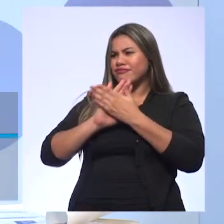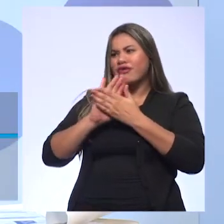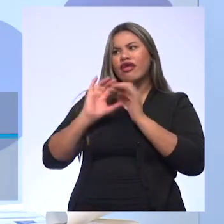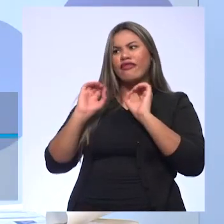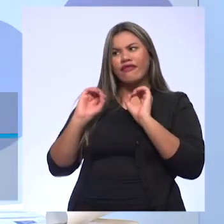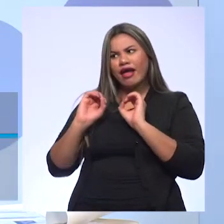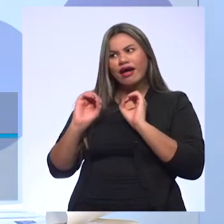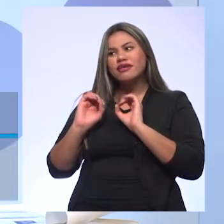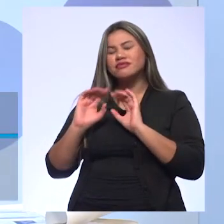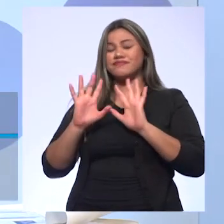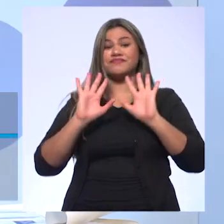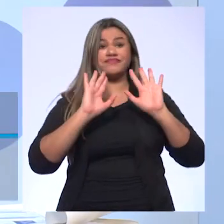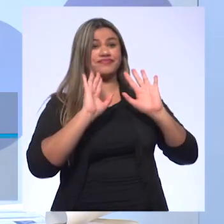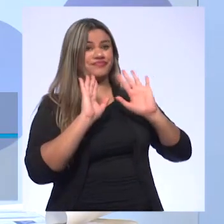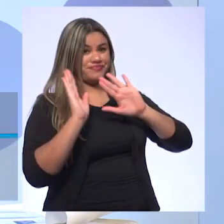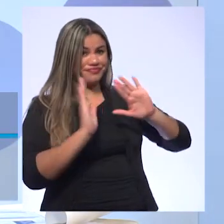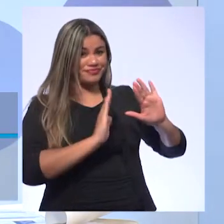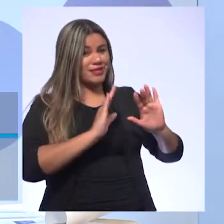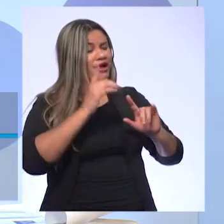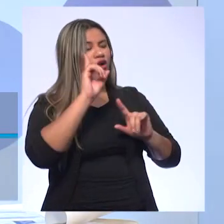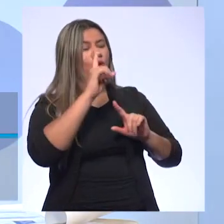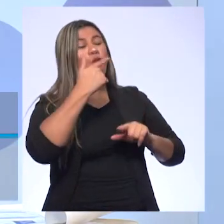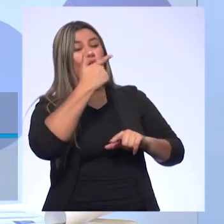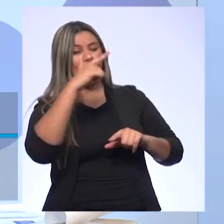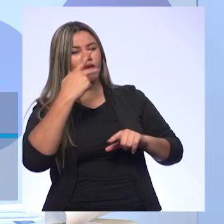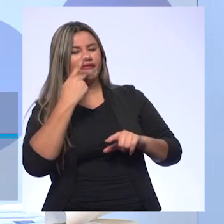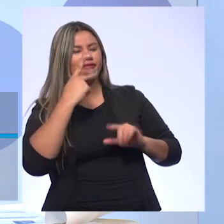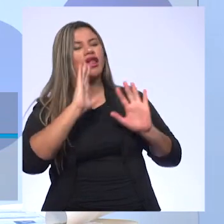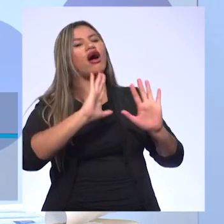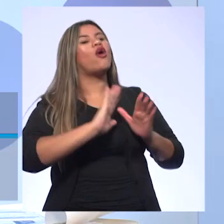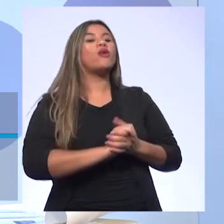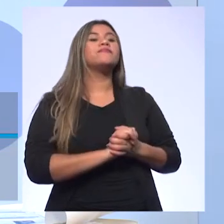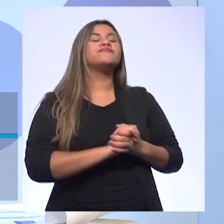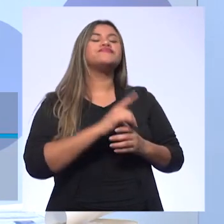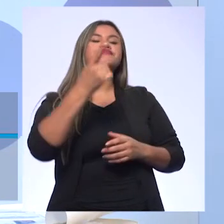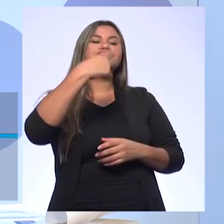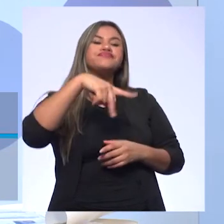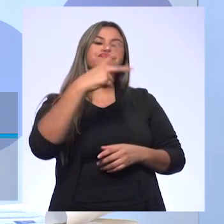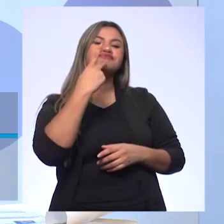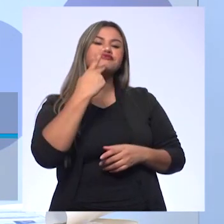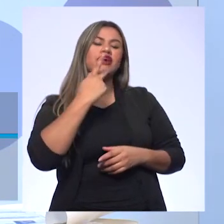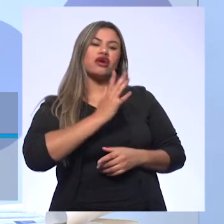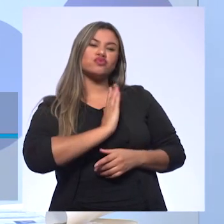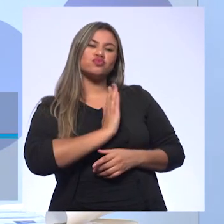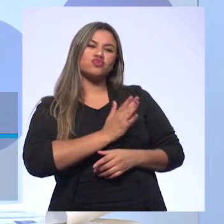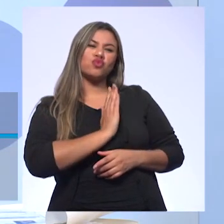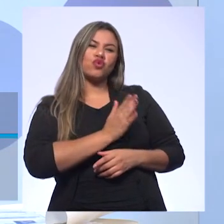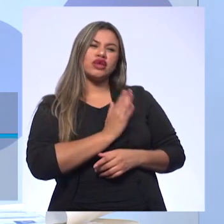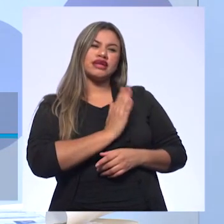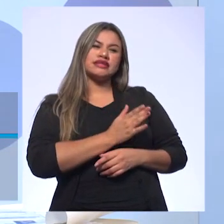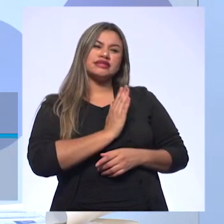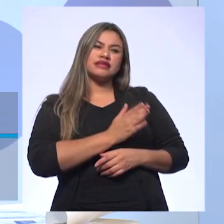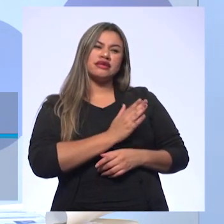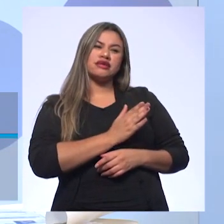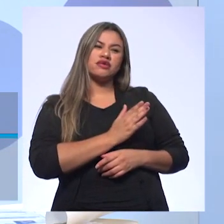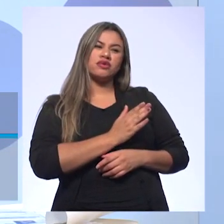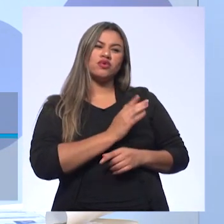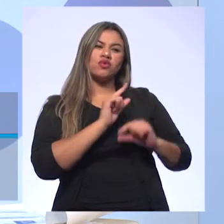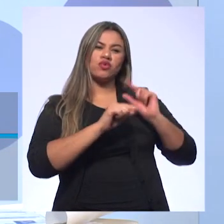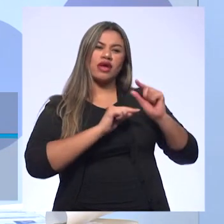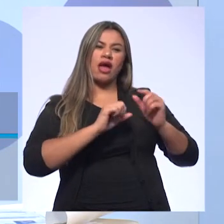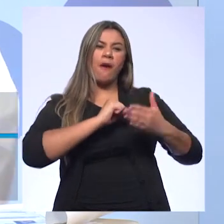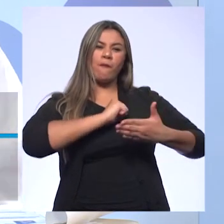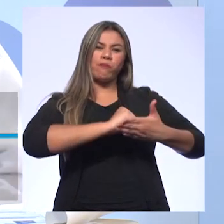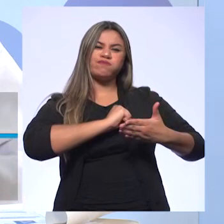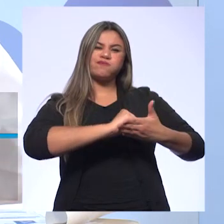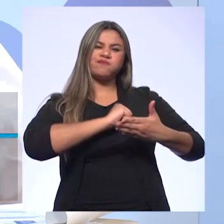depois. Agora eu vou falar de outra coisa. É assim, quando a gente fala que o coração ele é a nossa bomba,